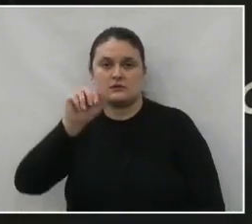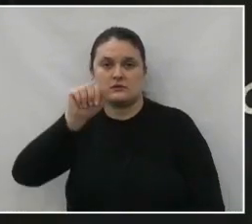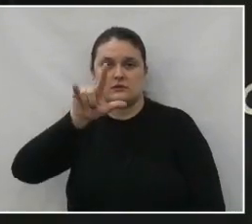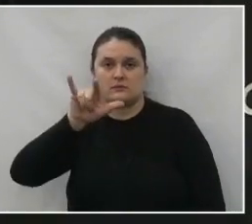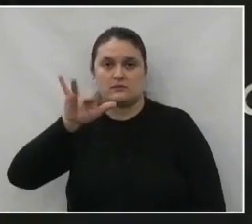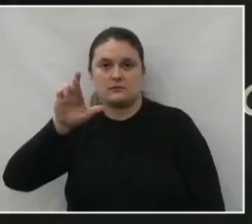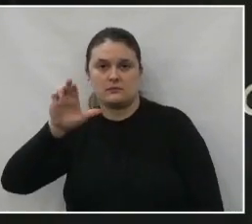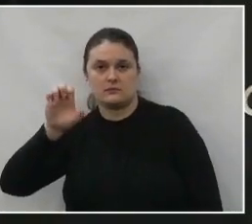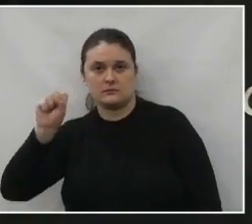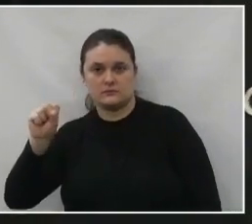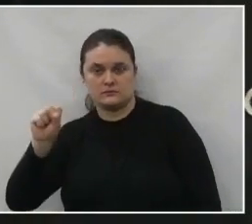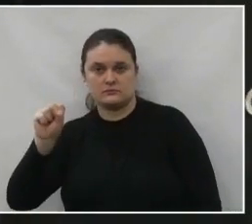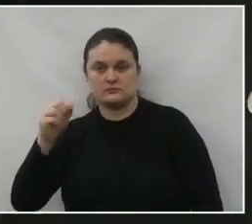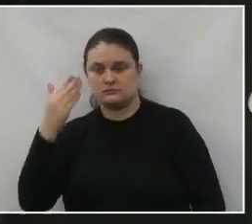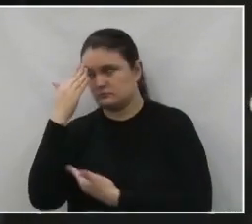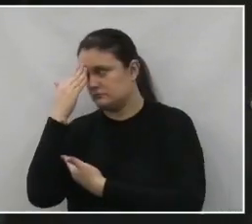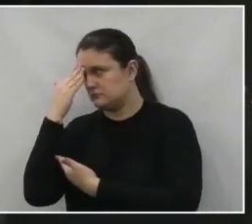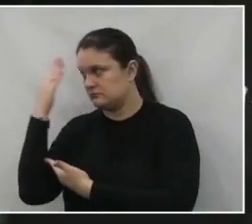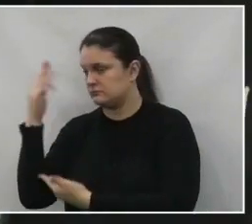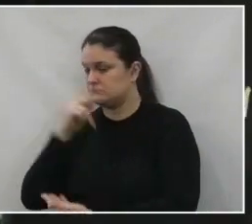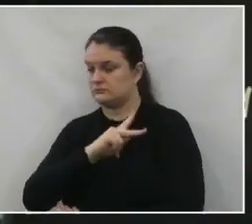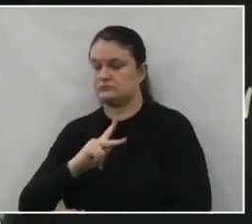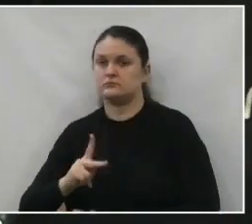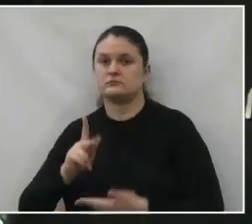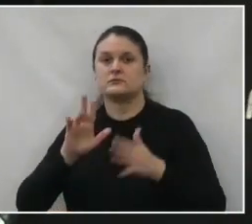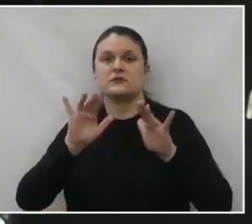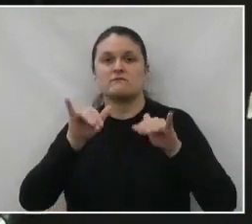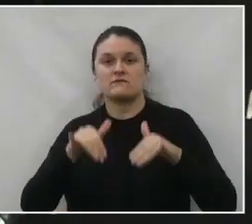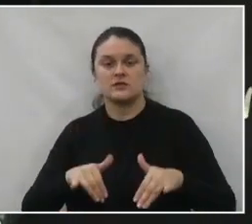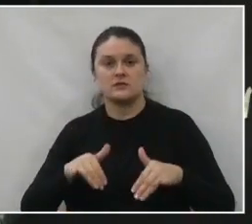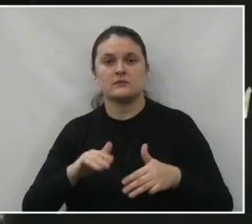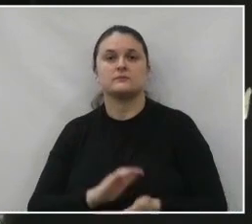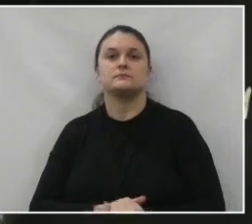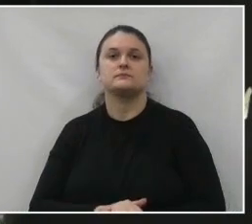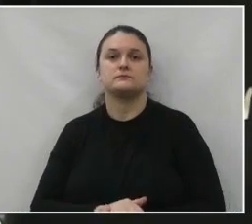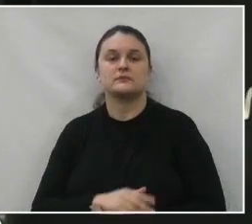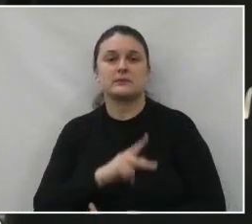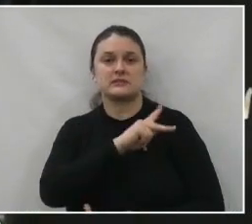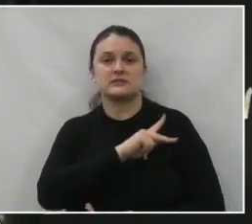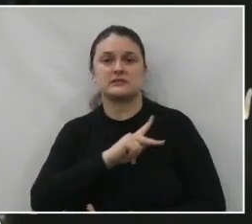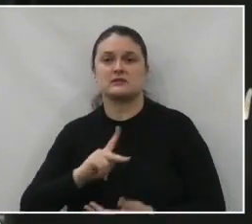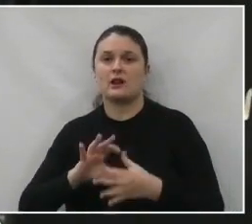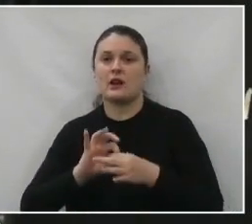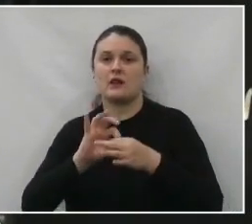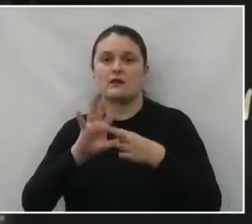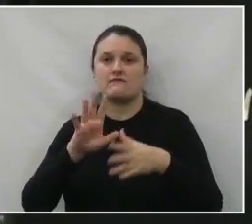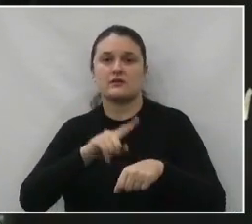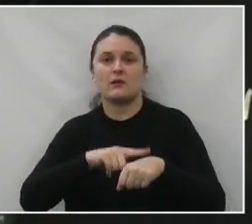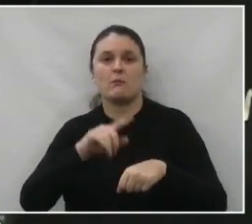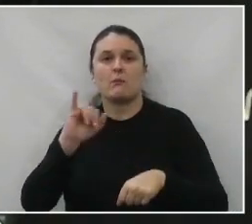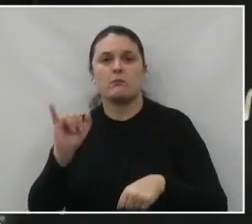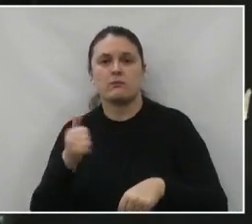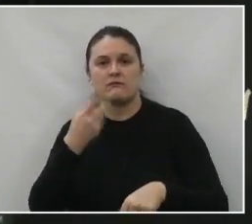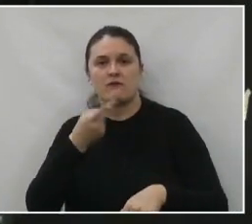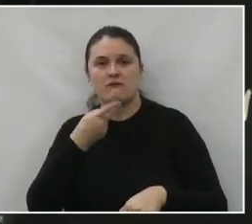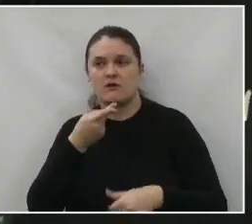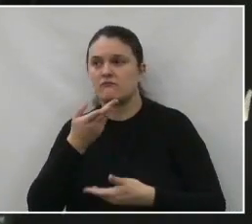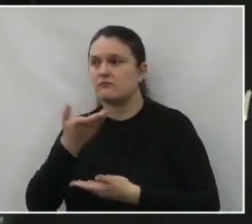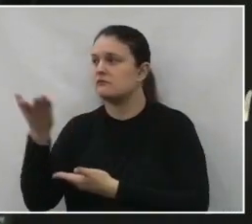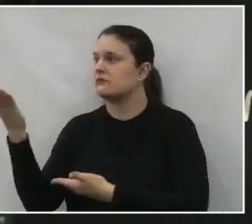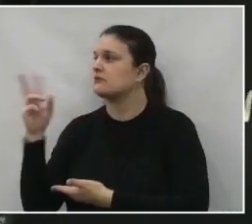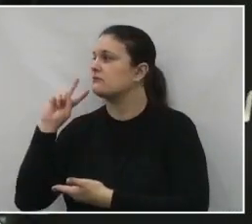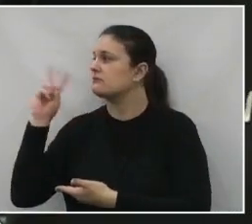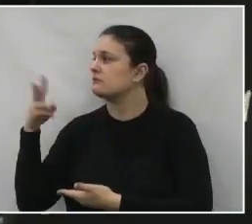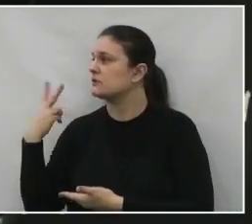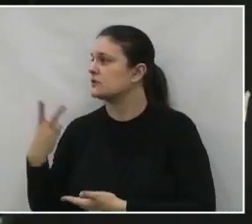Filho. Obrigado, senhor presidente. Findando a ordem do dia, essa presidência deixa livre a palavra aos senhores vereadores